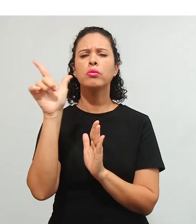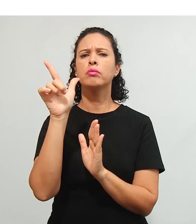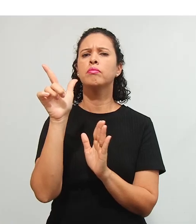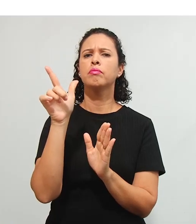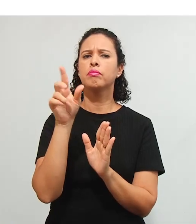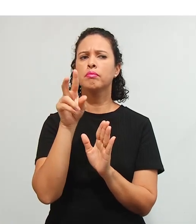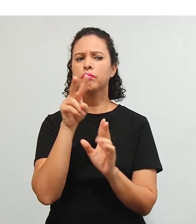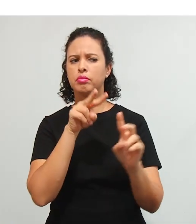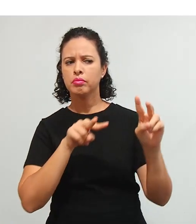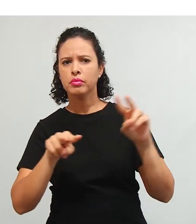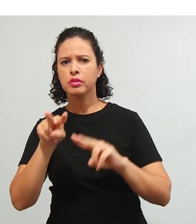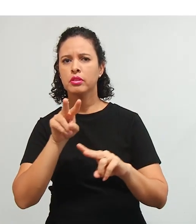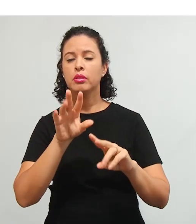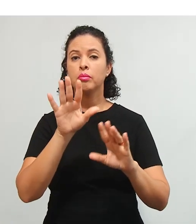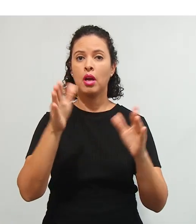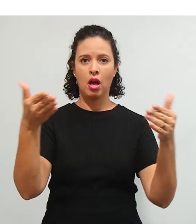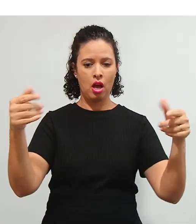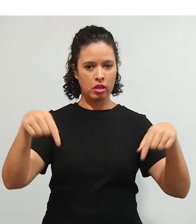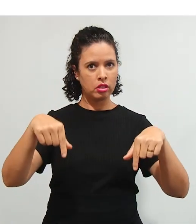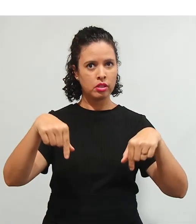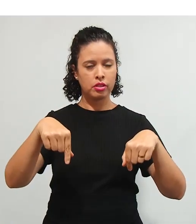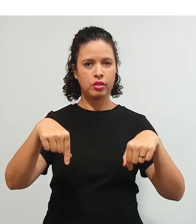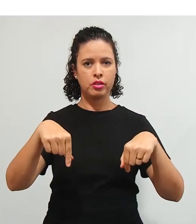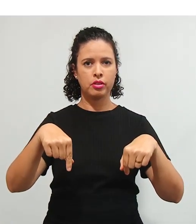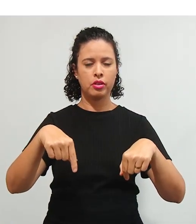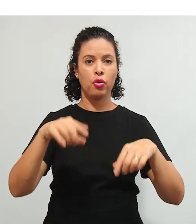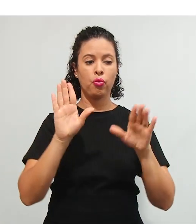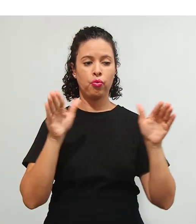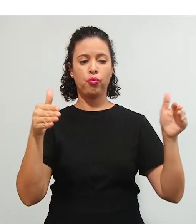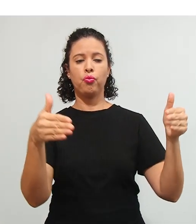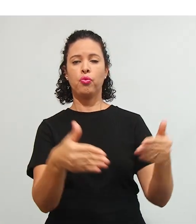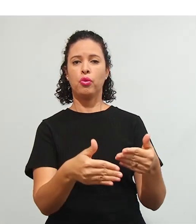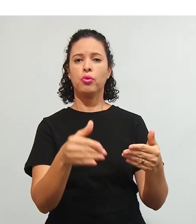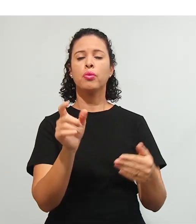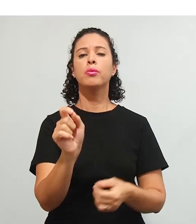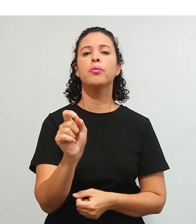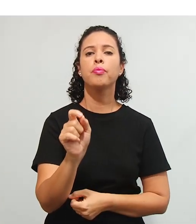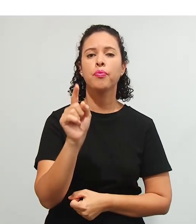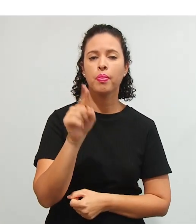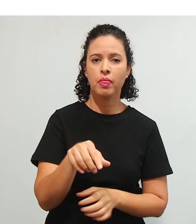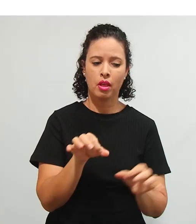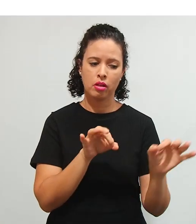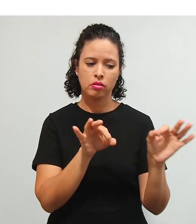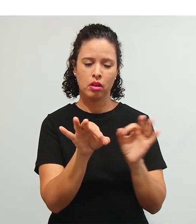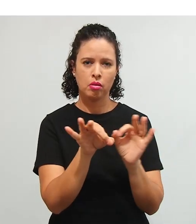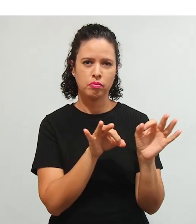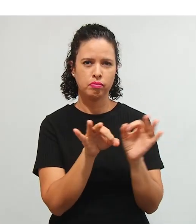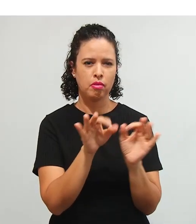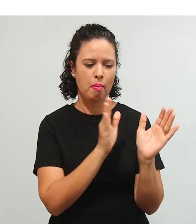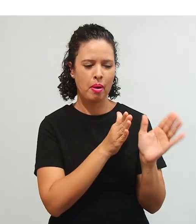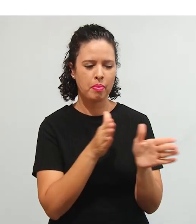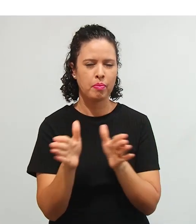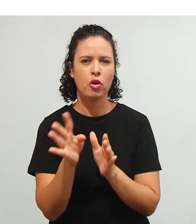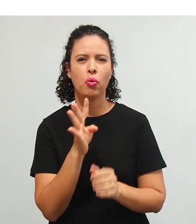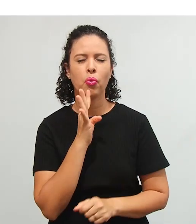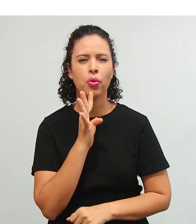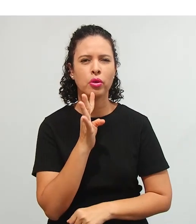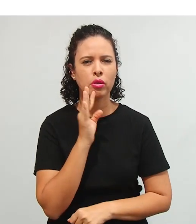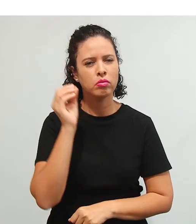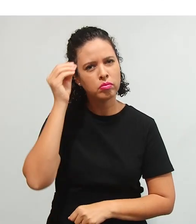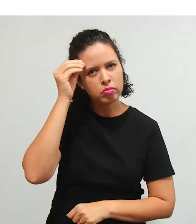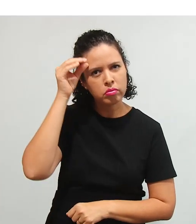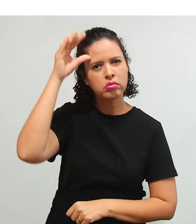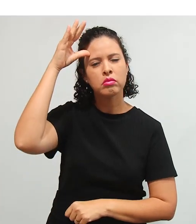perspectiva. Só que neste momento, como o nosso foco é a elaboração, é o